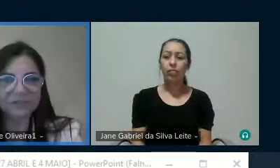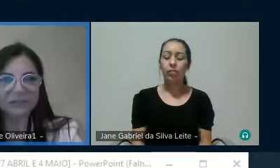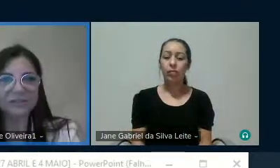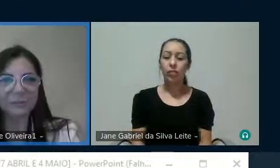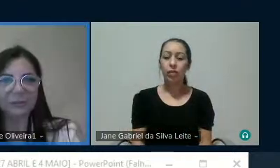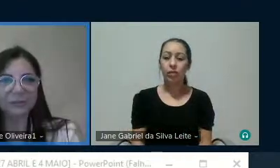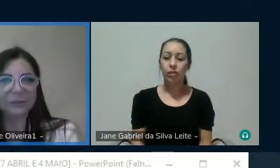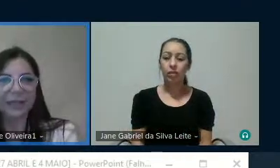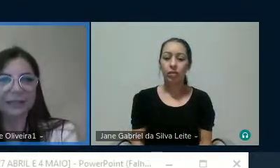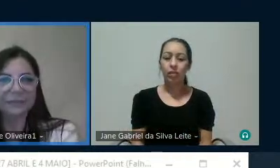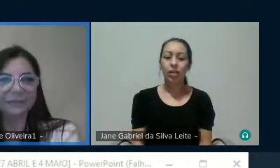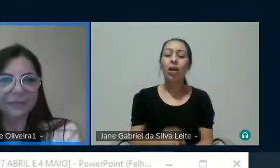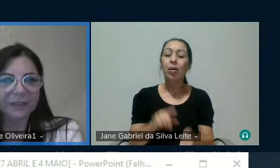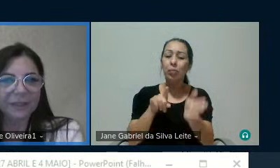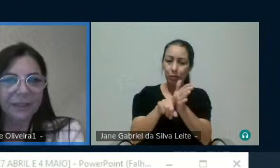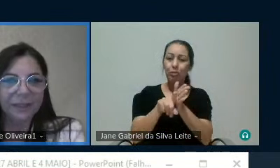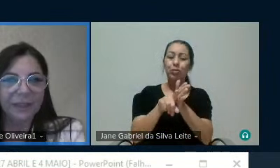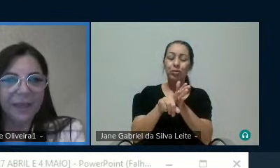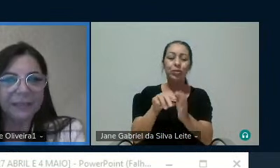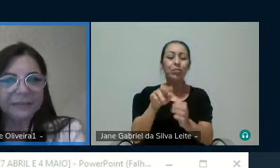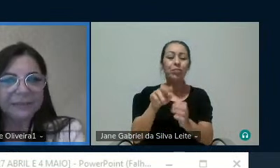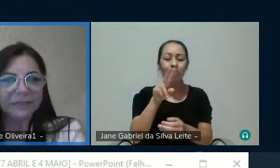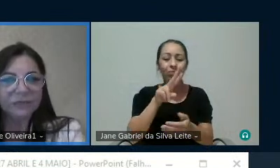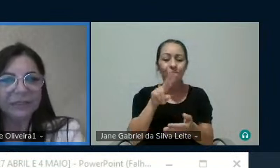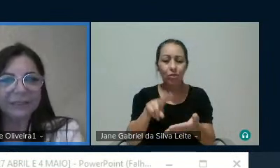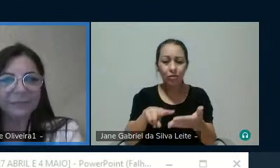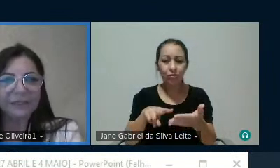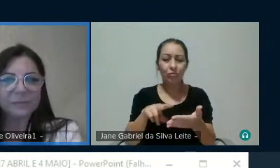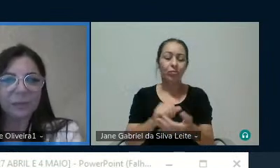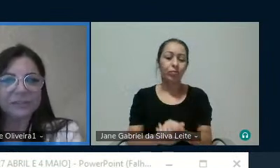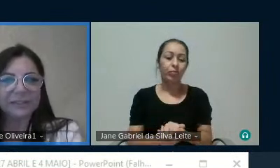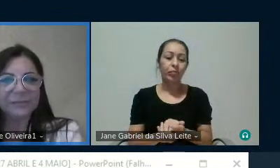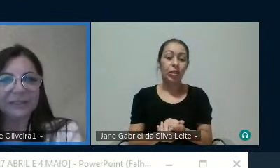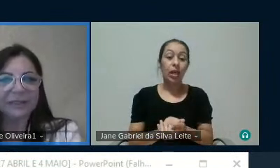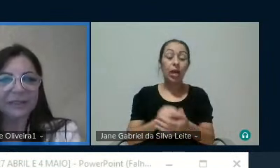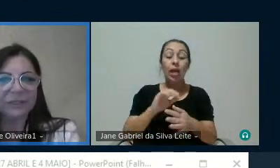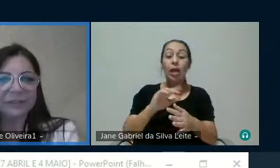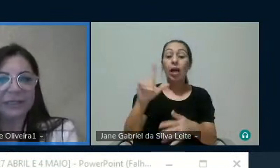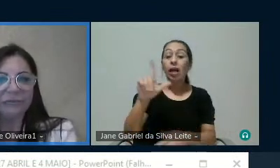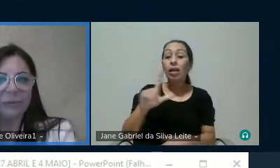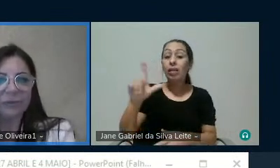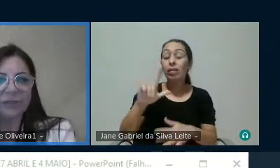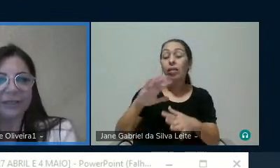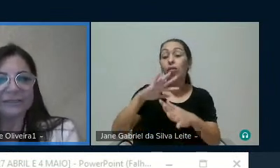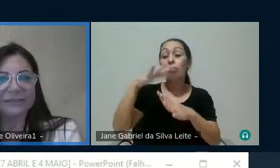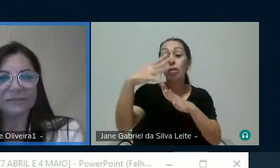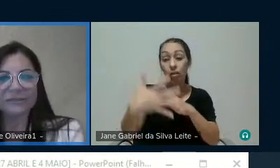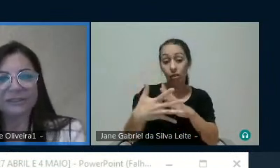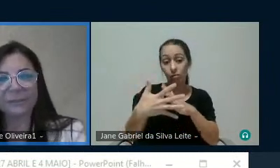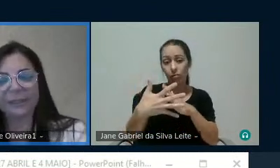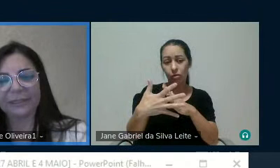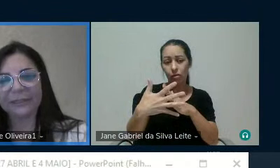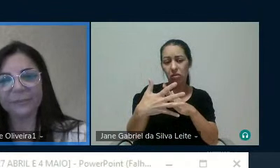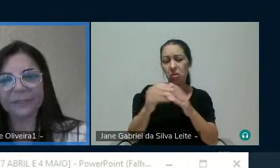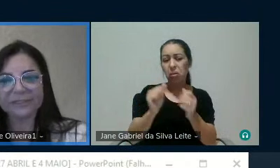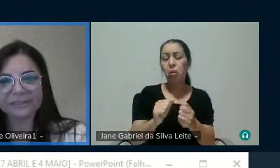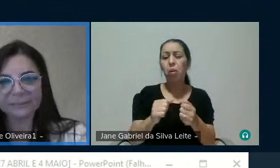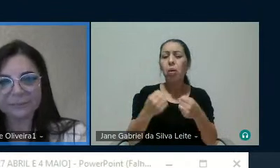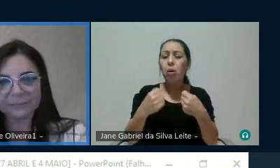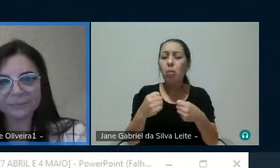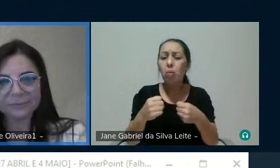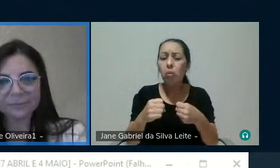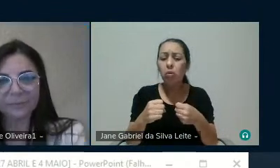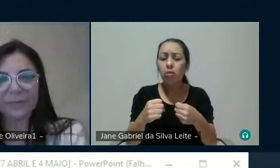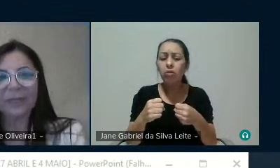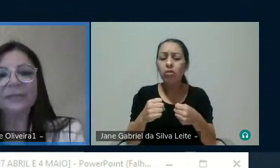Aqui a prof já trouxe a pergunta, obrigada. A literatura em Libras pode ser uma literatura da língua portuguesa traduzida para